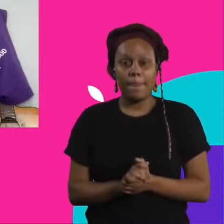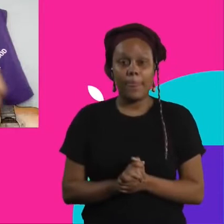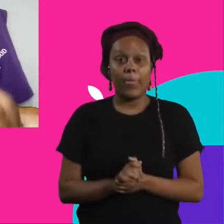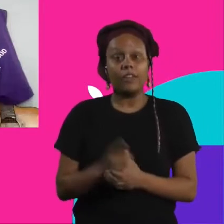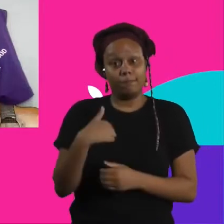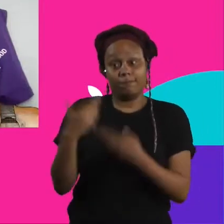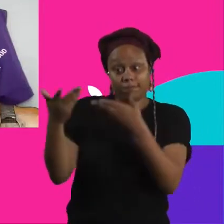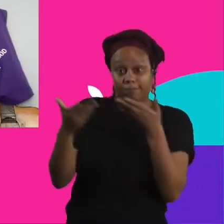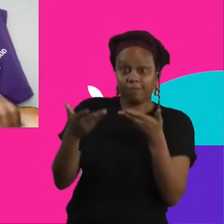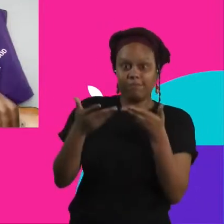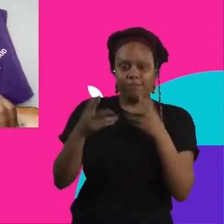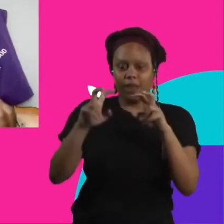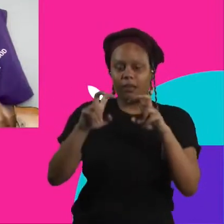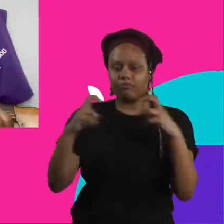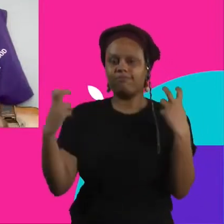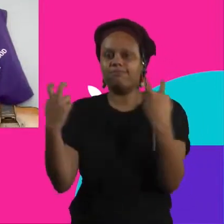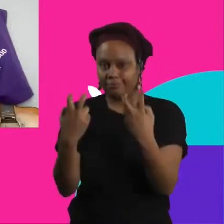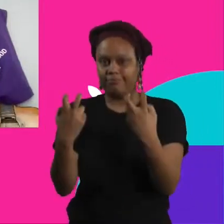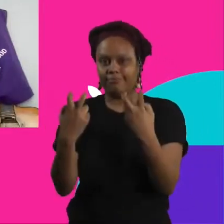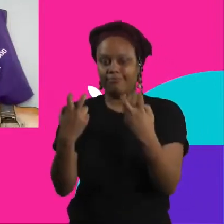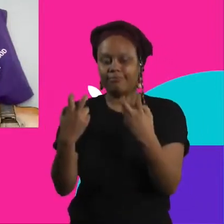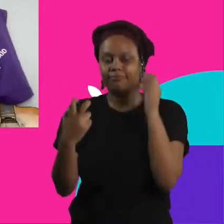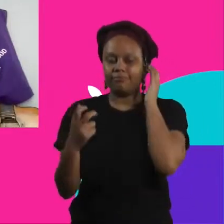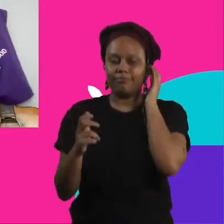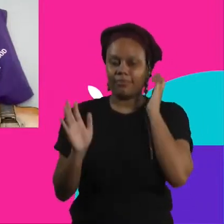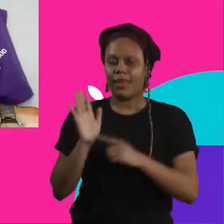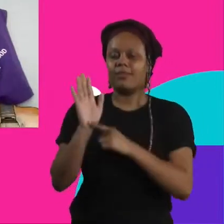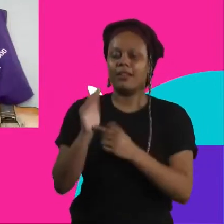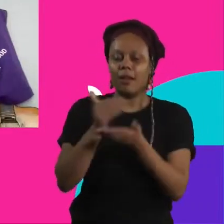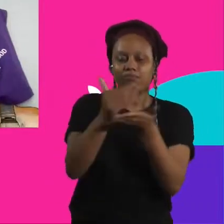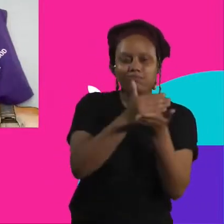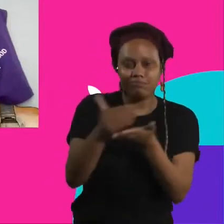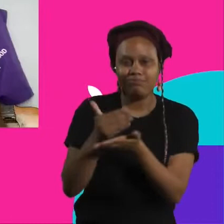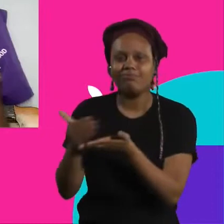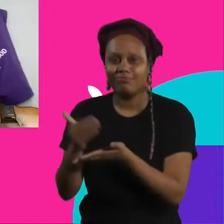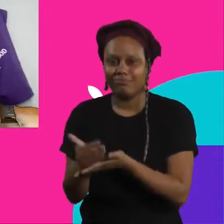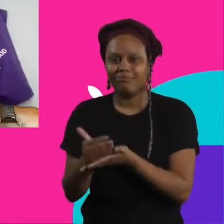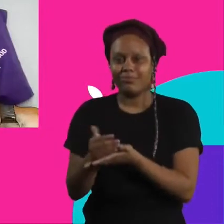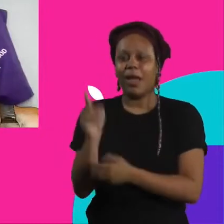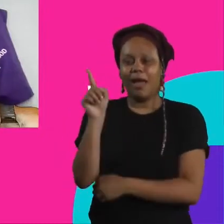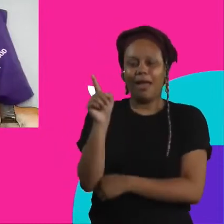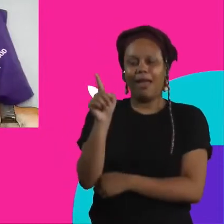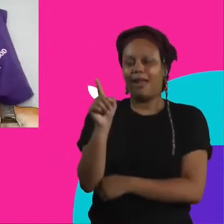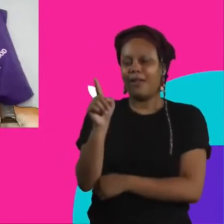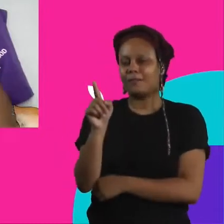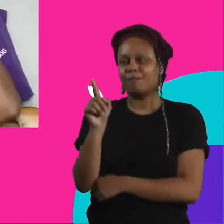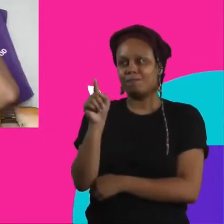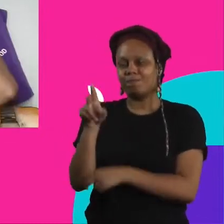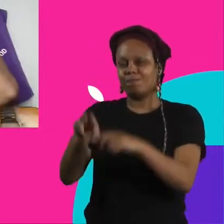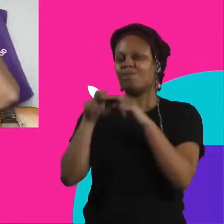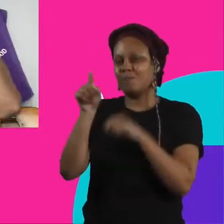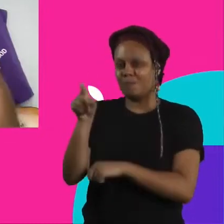convidar aqui dentro dessa roda de apresentações iniciais, eu vou convidar ele, que é o motivo pelo qual eu faço parte do Social